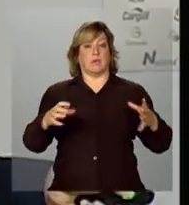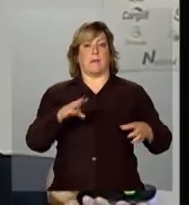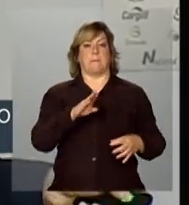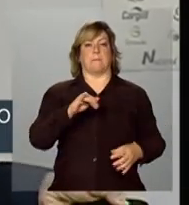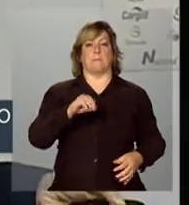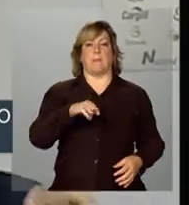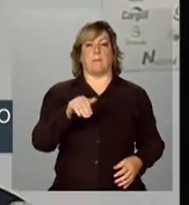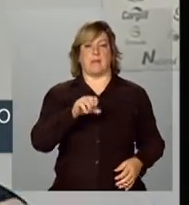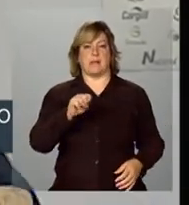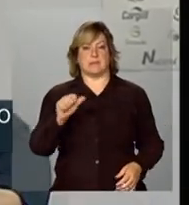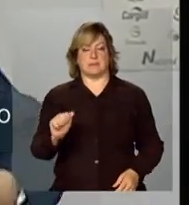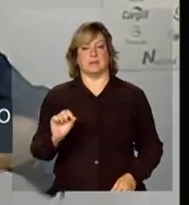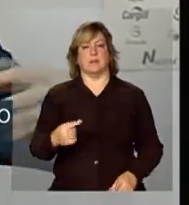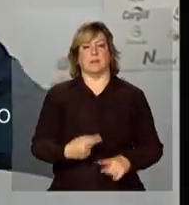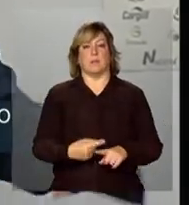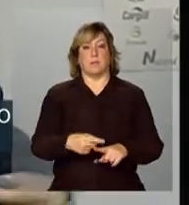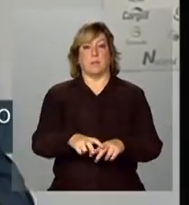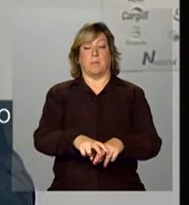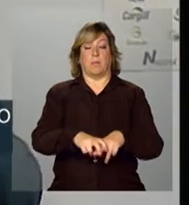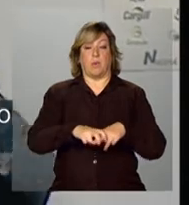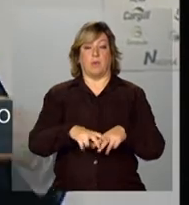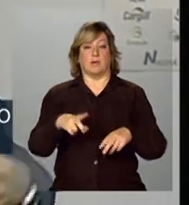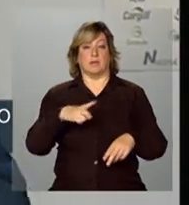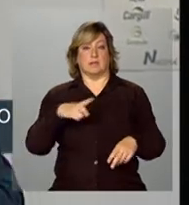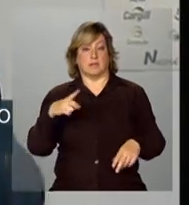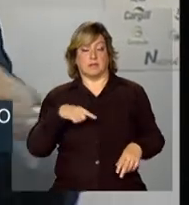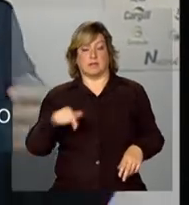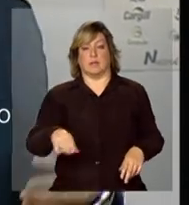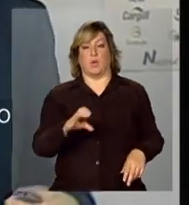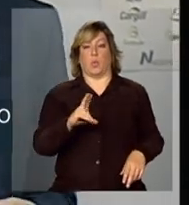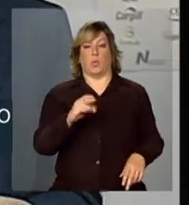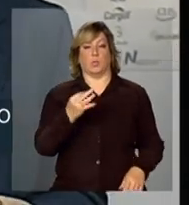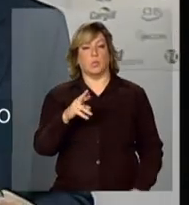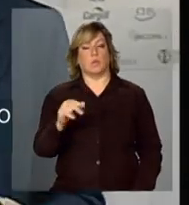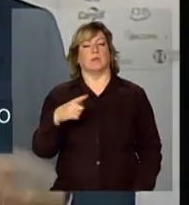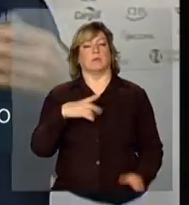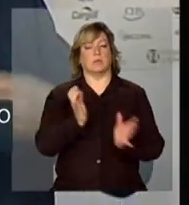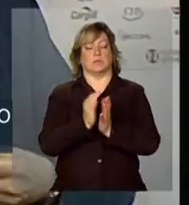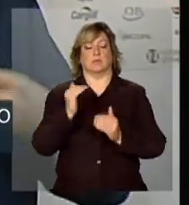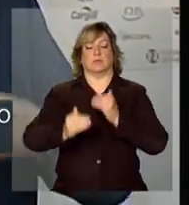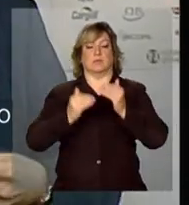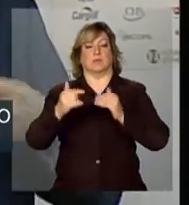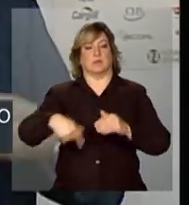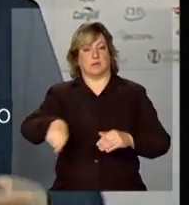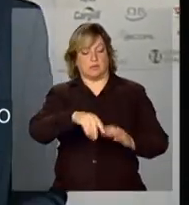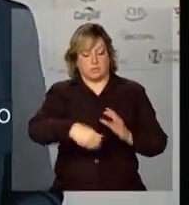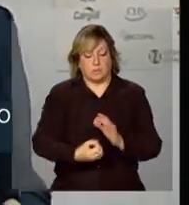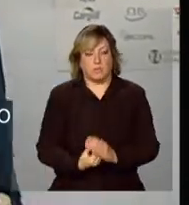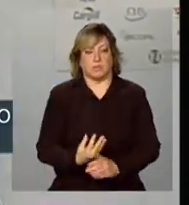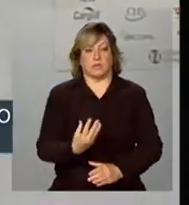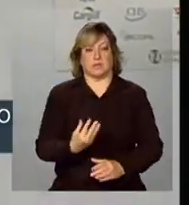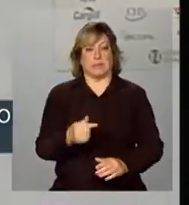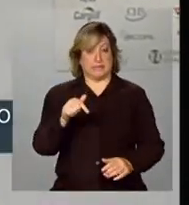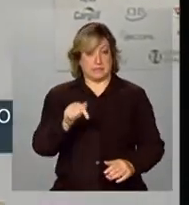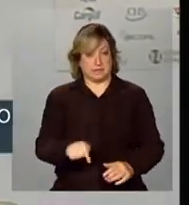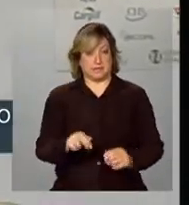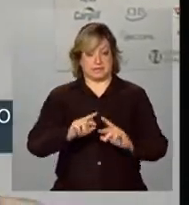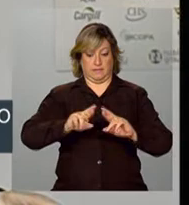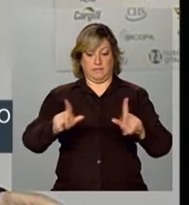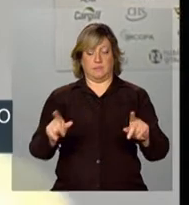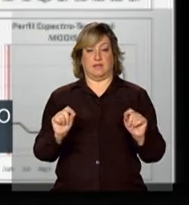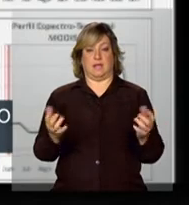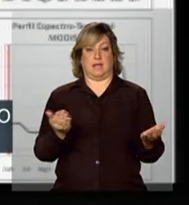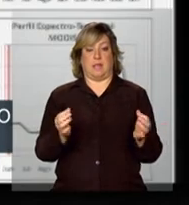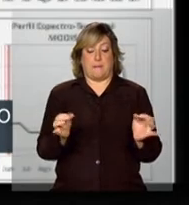biomassa, né, justamente por causa da cobertura da cultura, né, e de todo o desenvolvimento dela. Então, esse contraste grande que existe entre